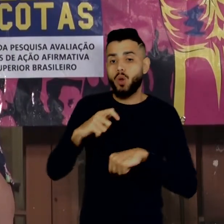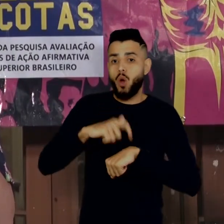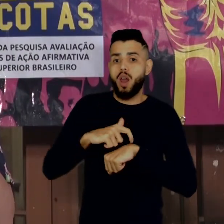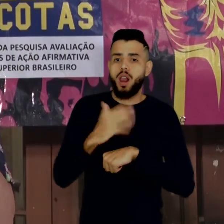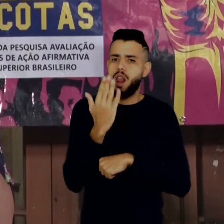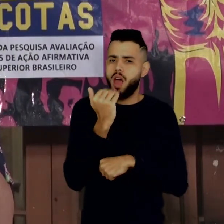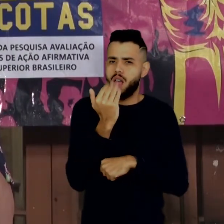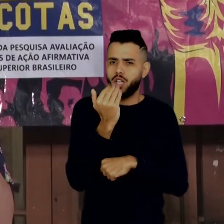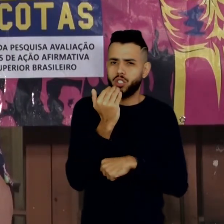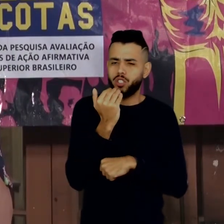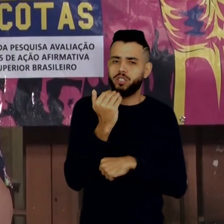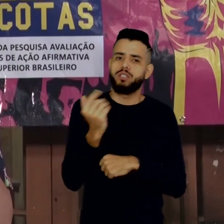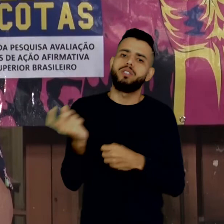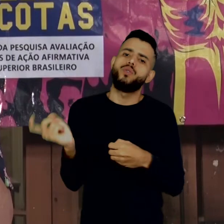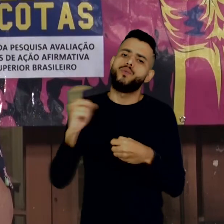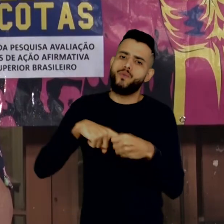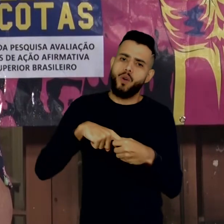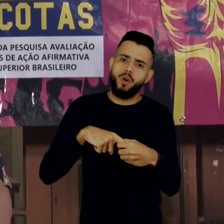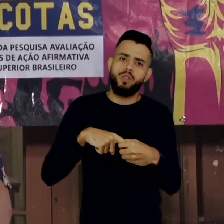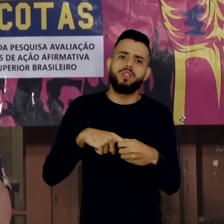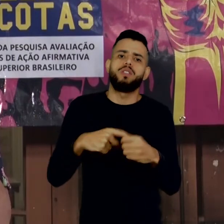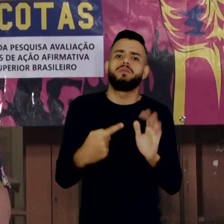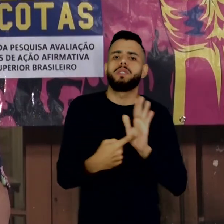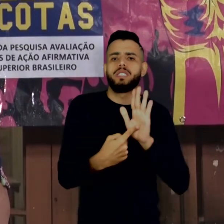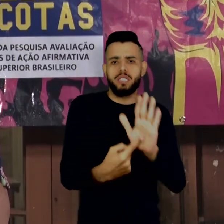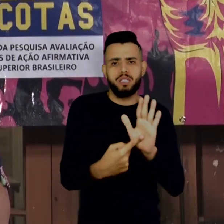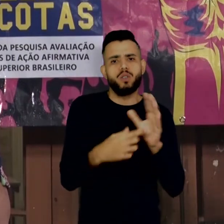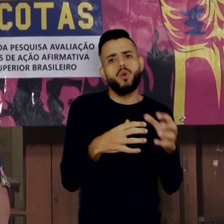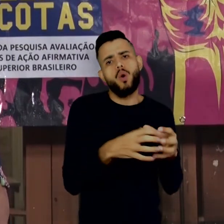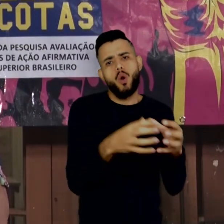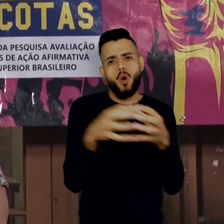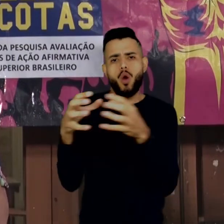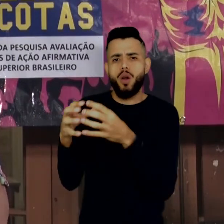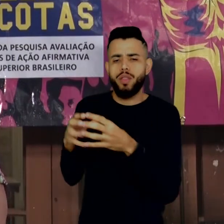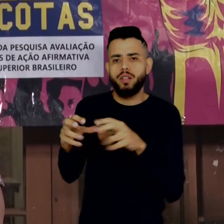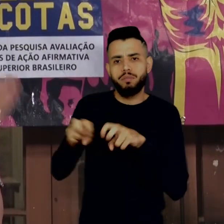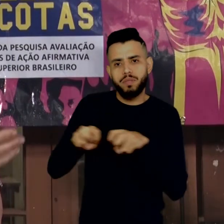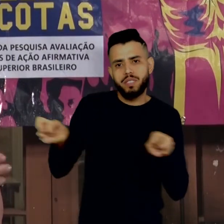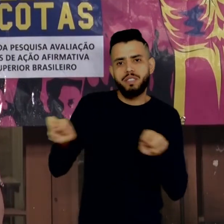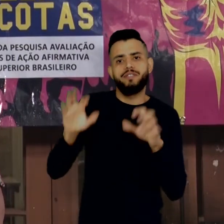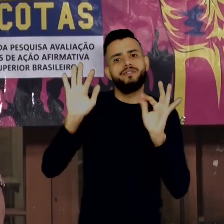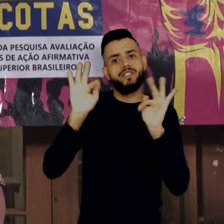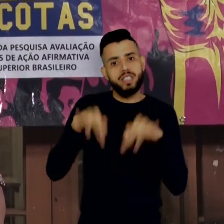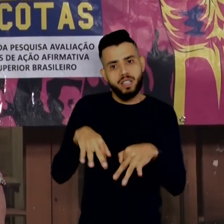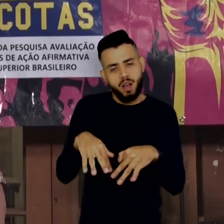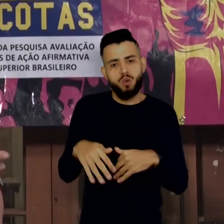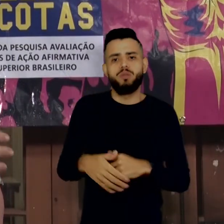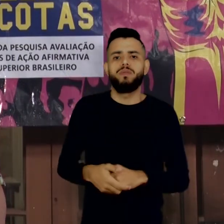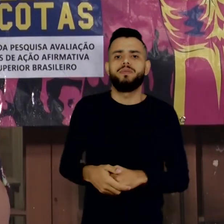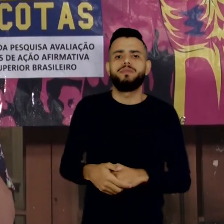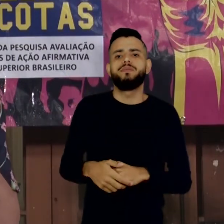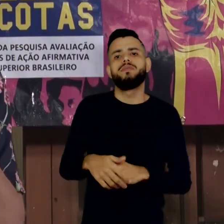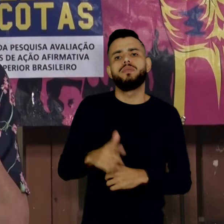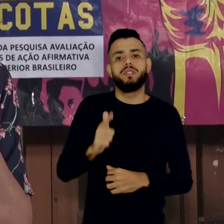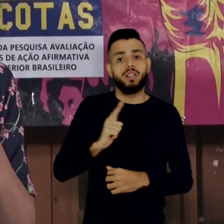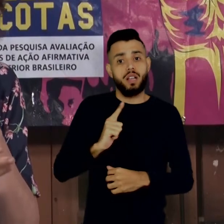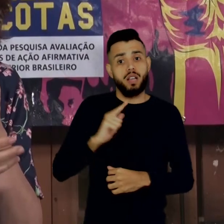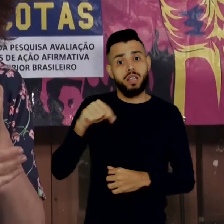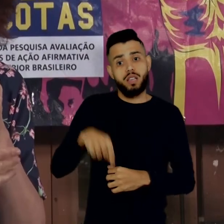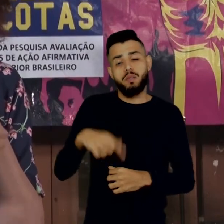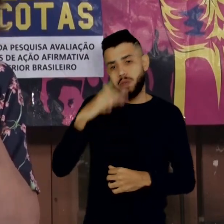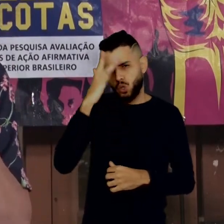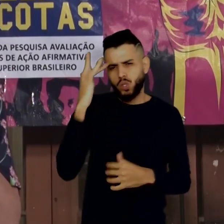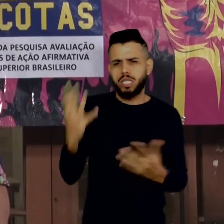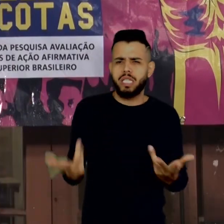lanche e volta para a apresentação das rodas e a mesa final, que nós vamos ter aqui pessoas... né, incríveis esse